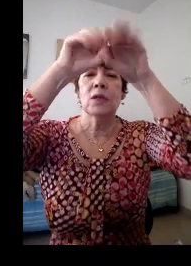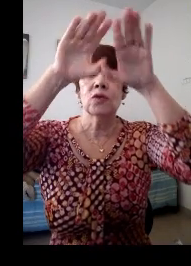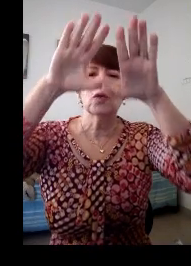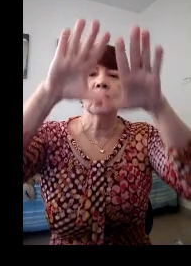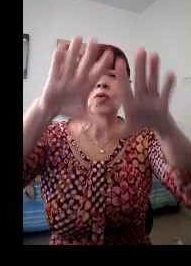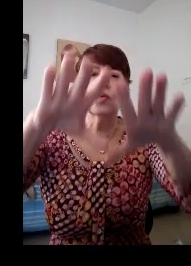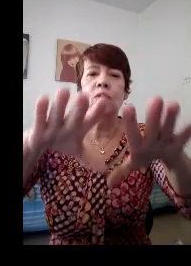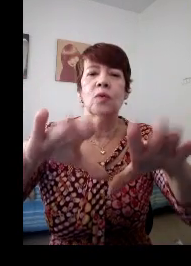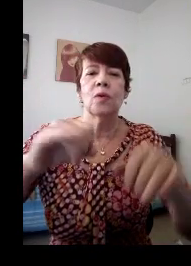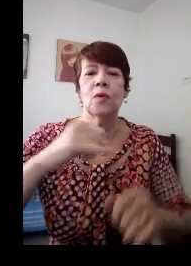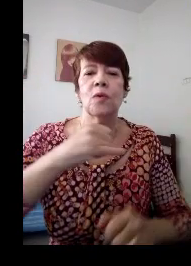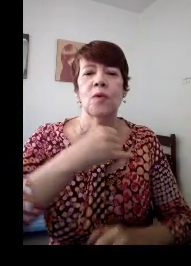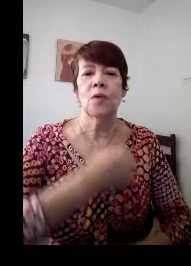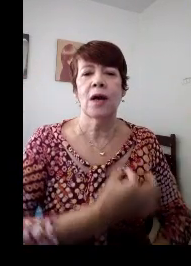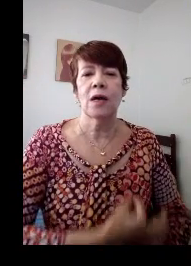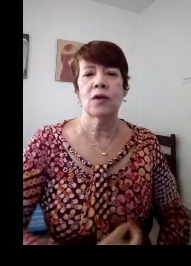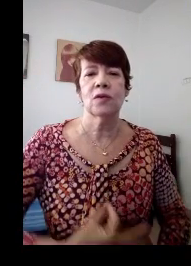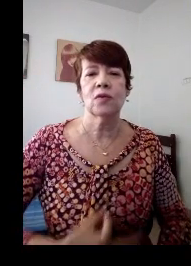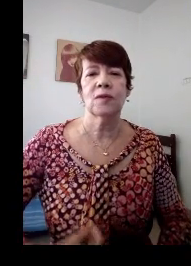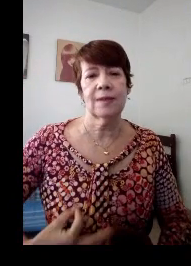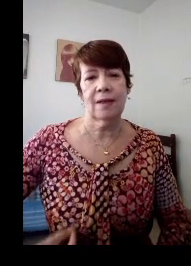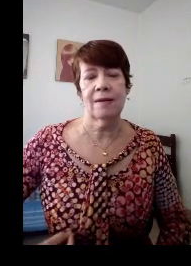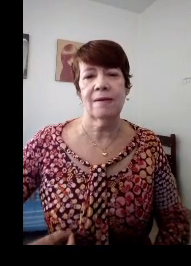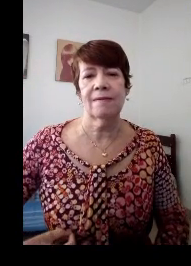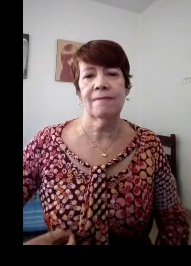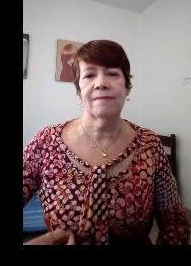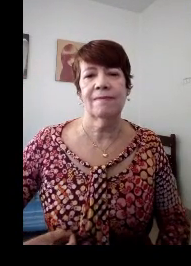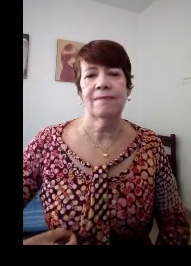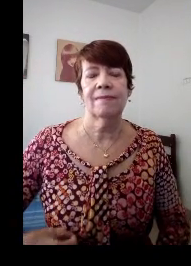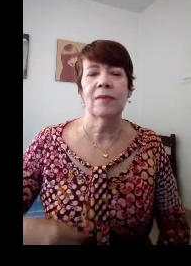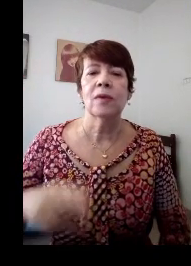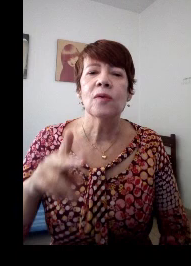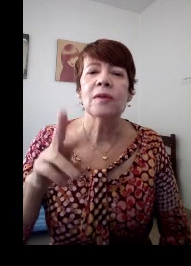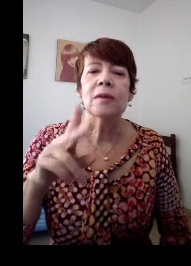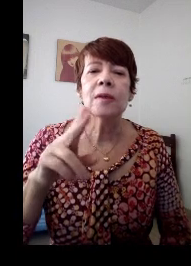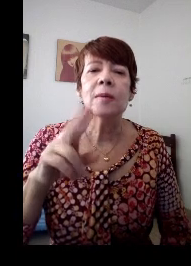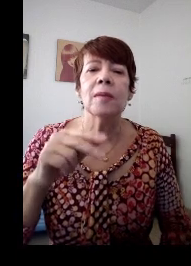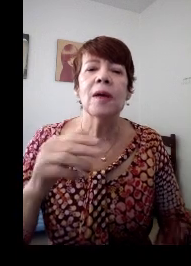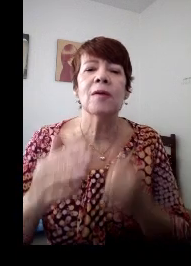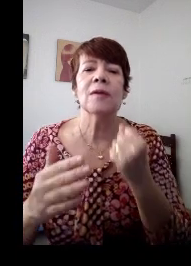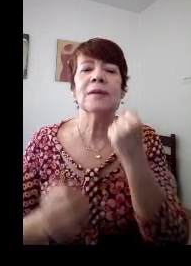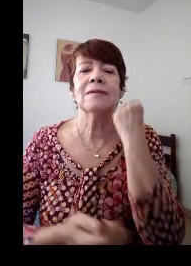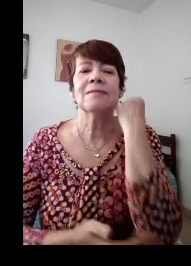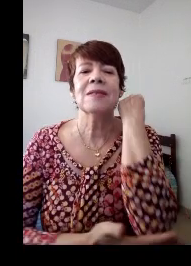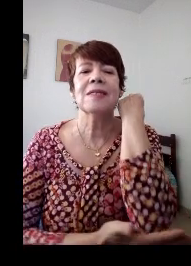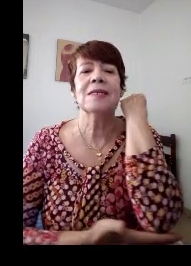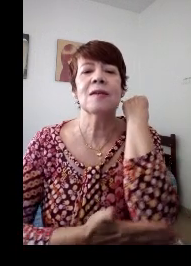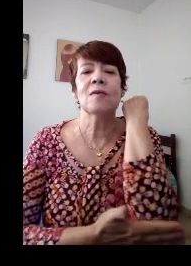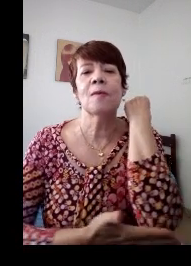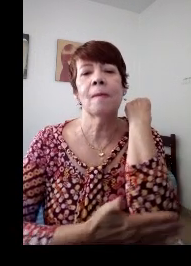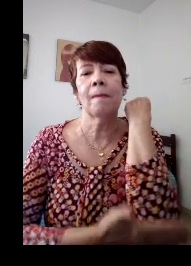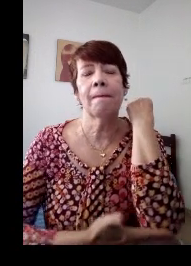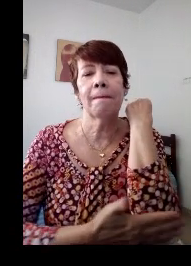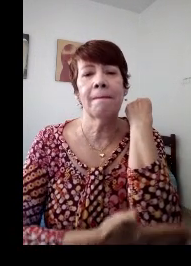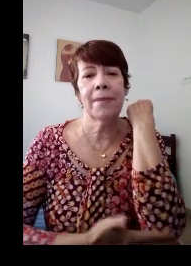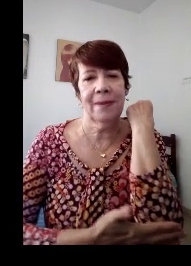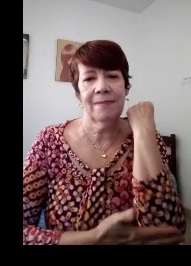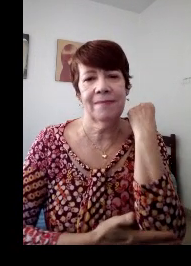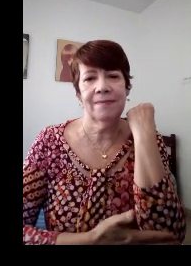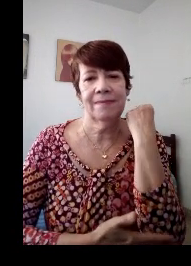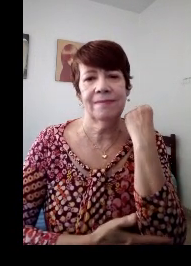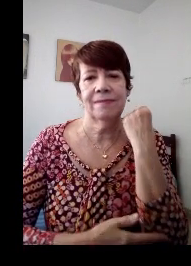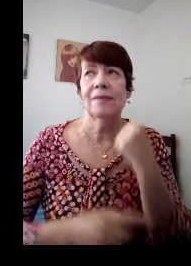tido essa rejeição pelos ciúmes que os irmãos tinham dele, mas